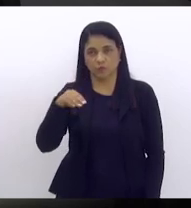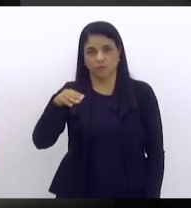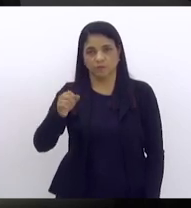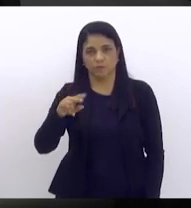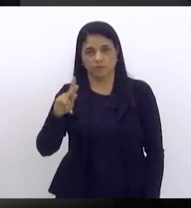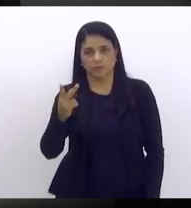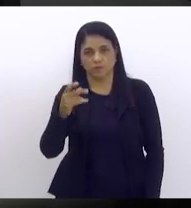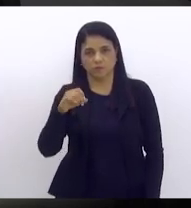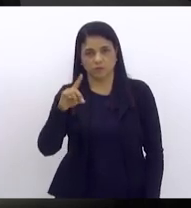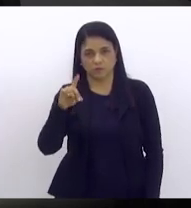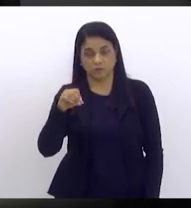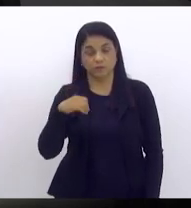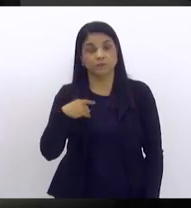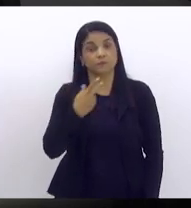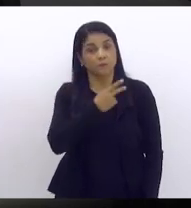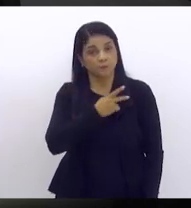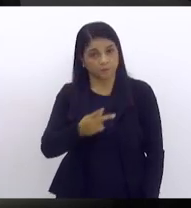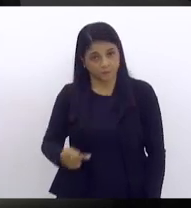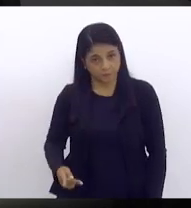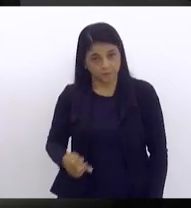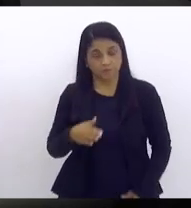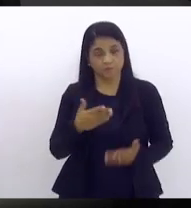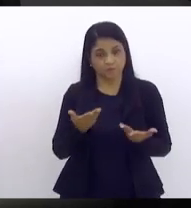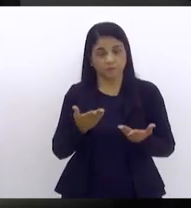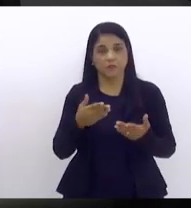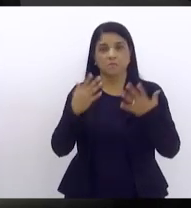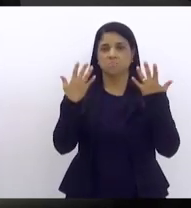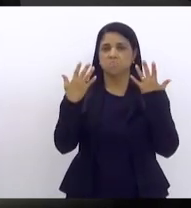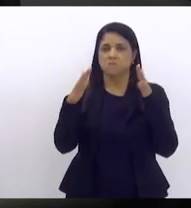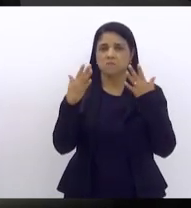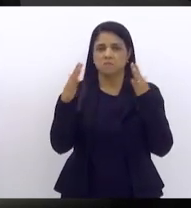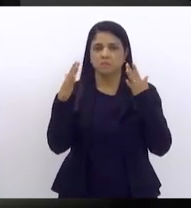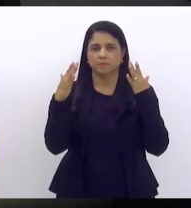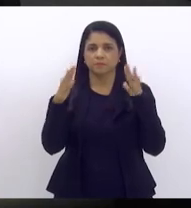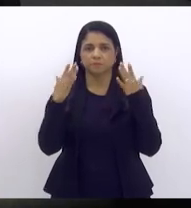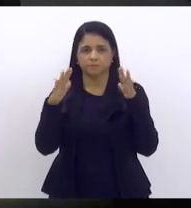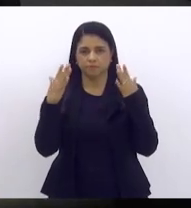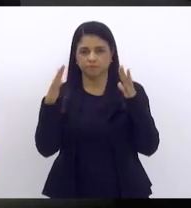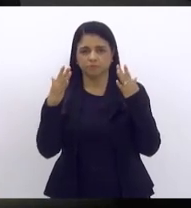Senhor presidente, eu queria inicialmente parabenizar